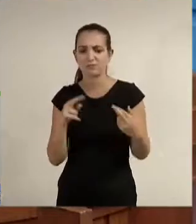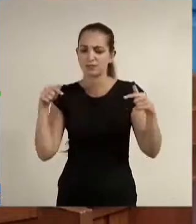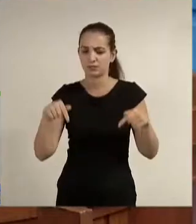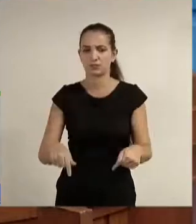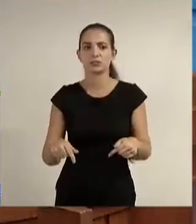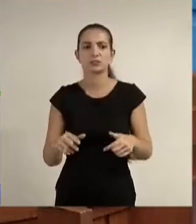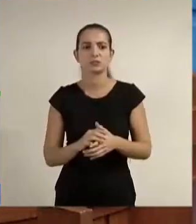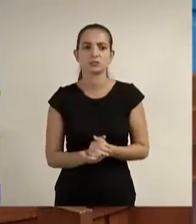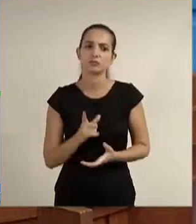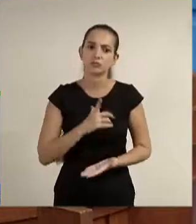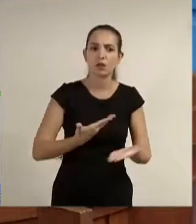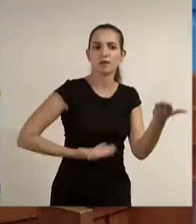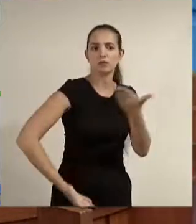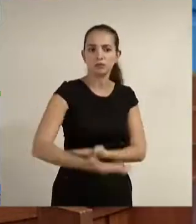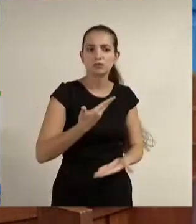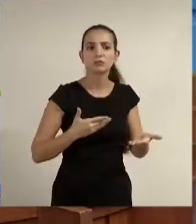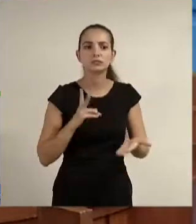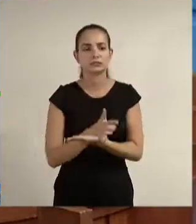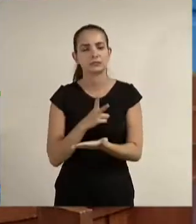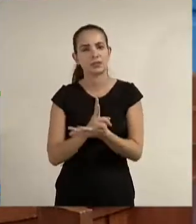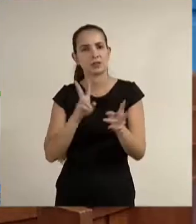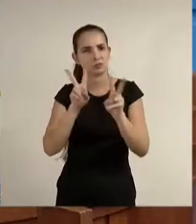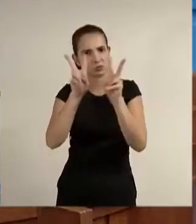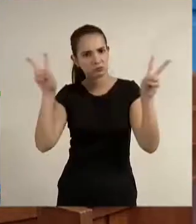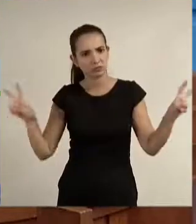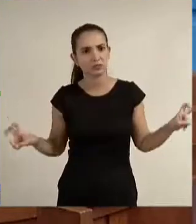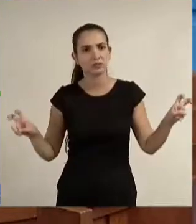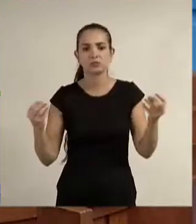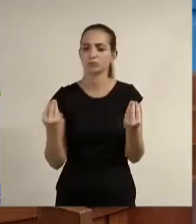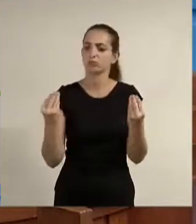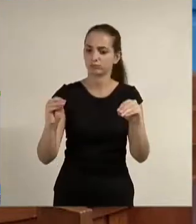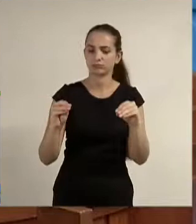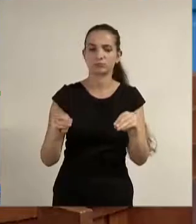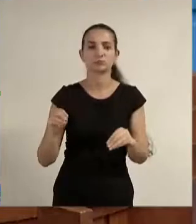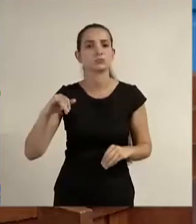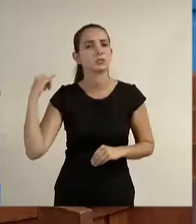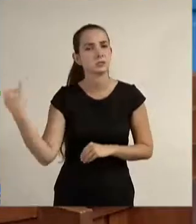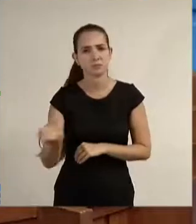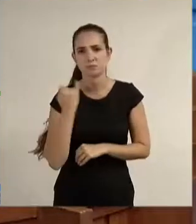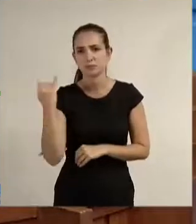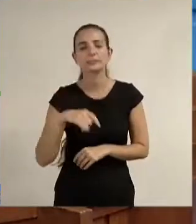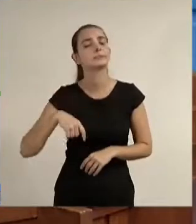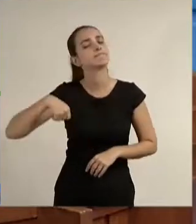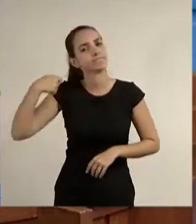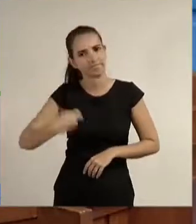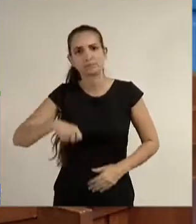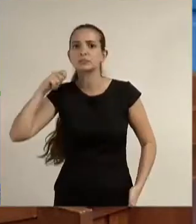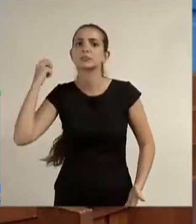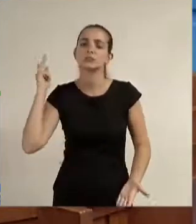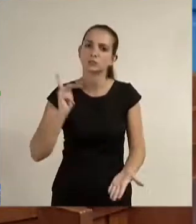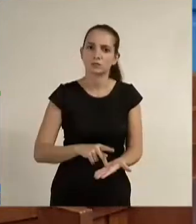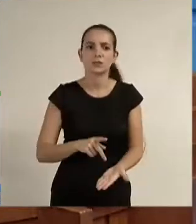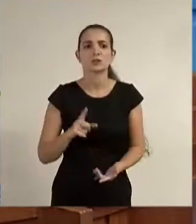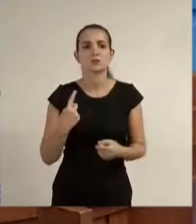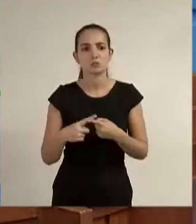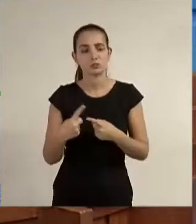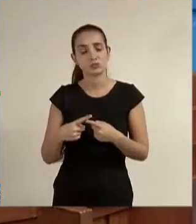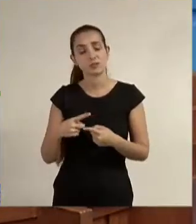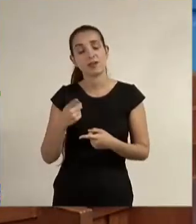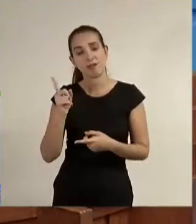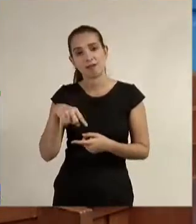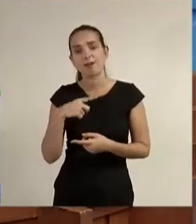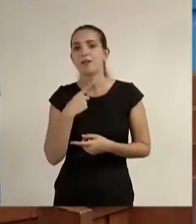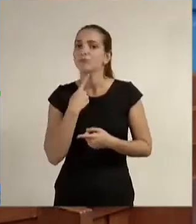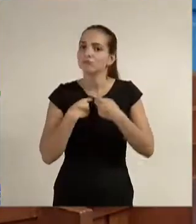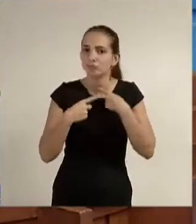deixar sempre esses assuntos com a relevância que merecem, porque interessam diretamente às